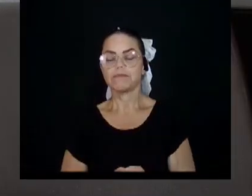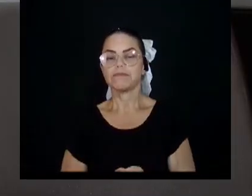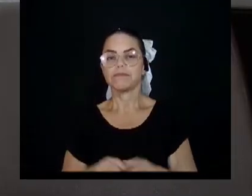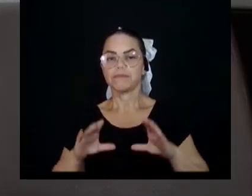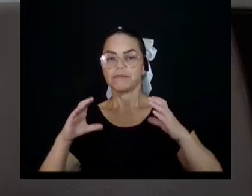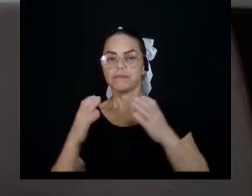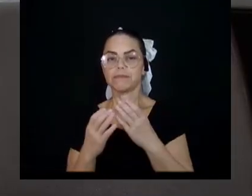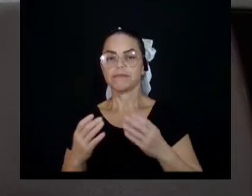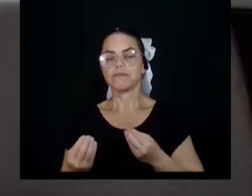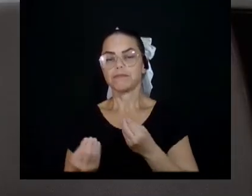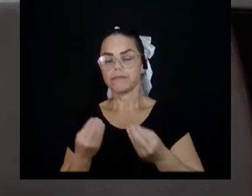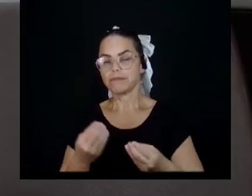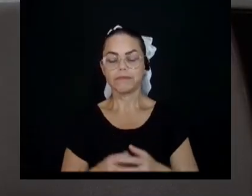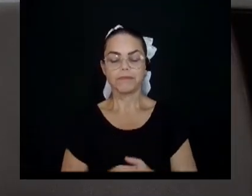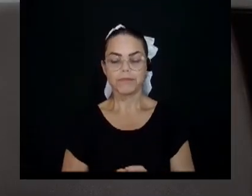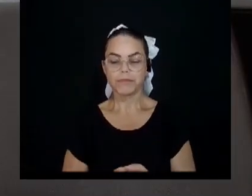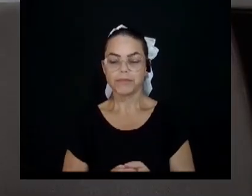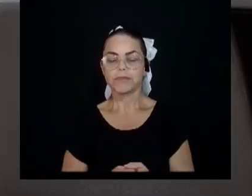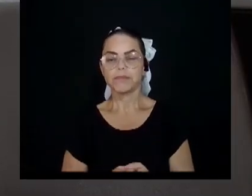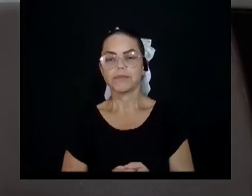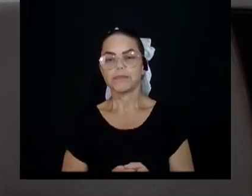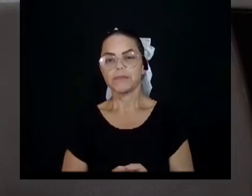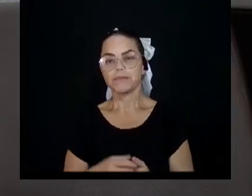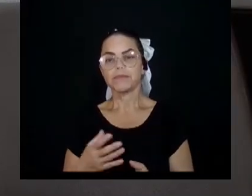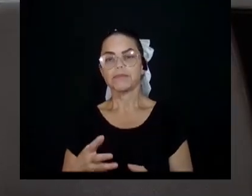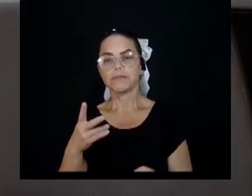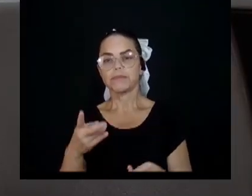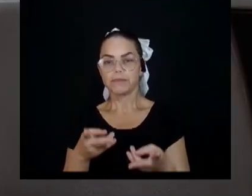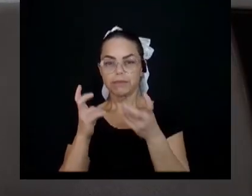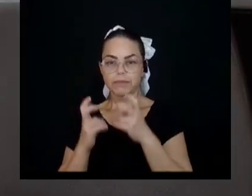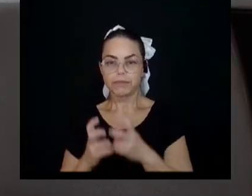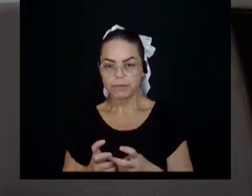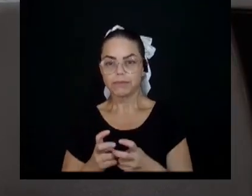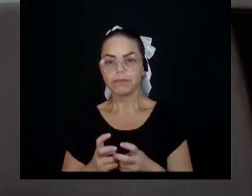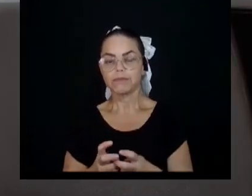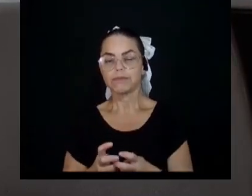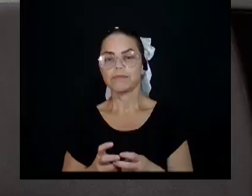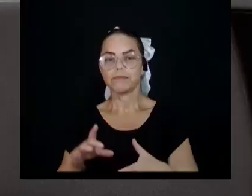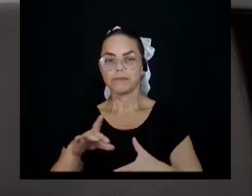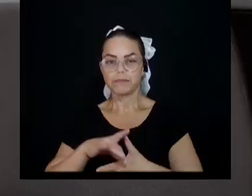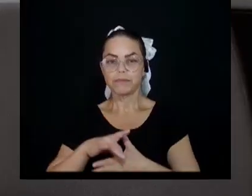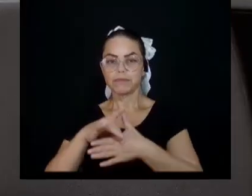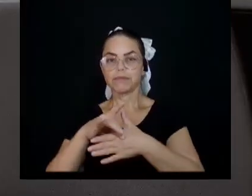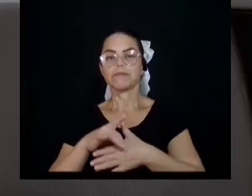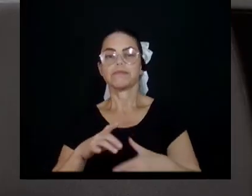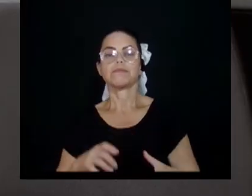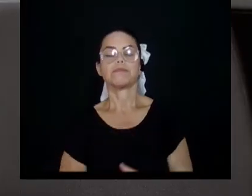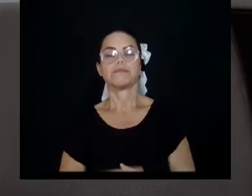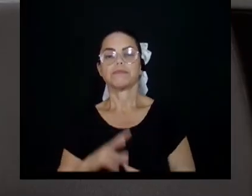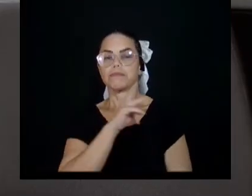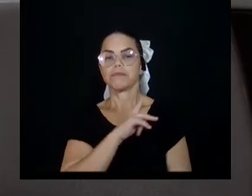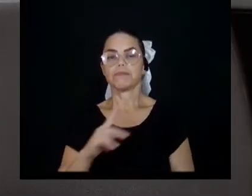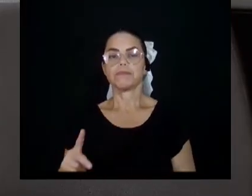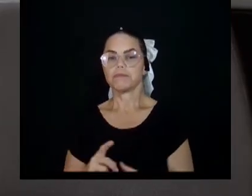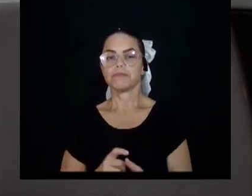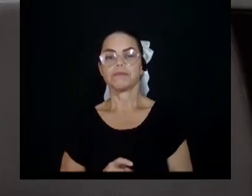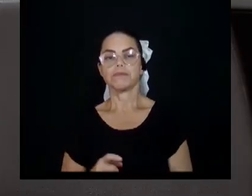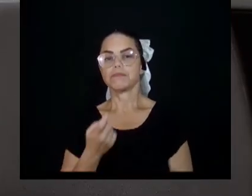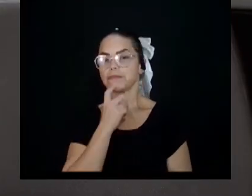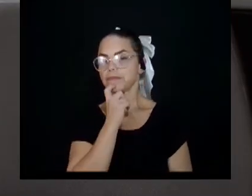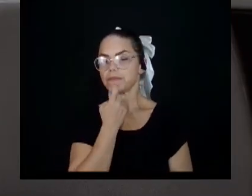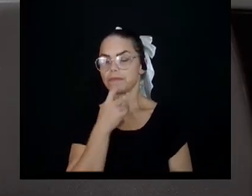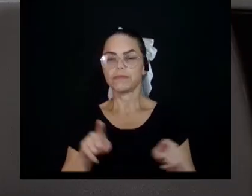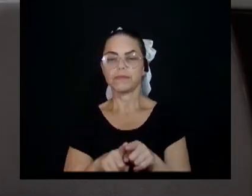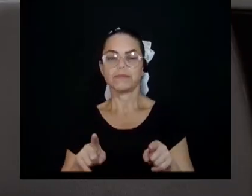então, enxerga essa sua, né, liderança como presidente e como Campinas também pode se